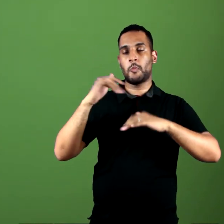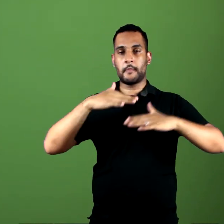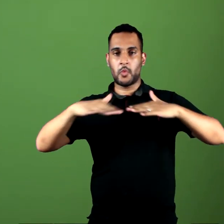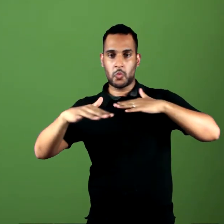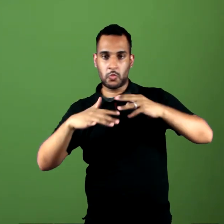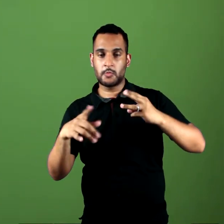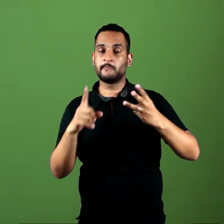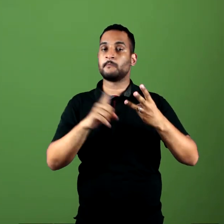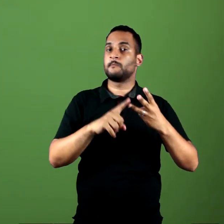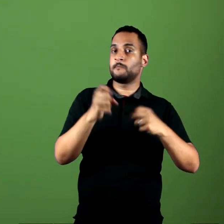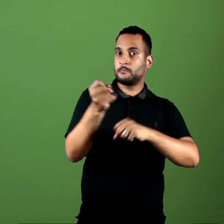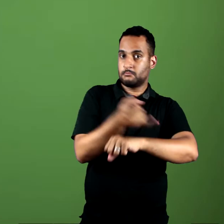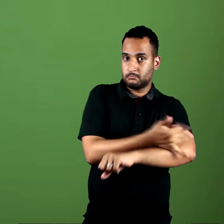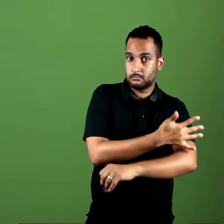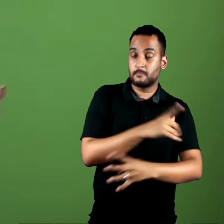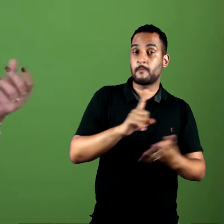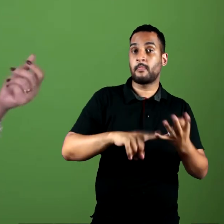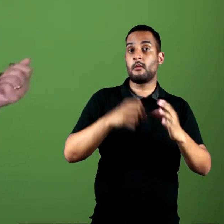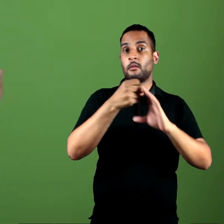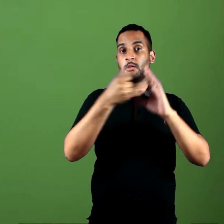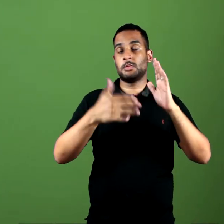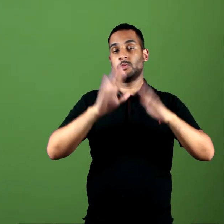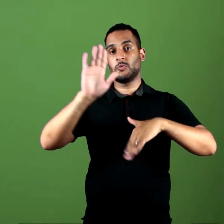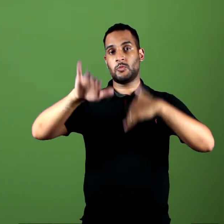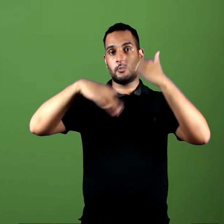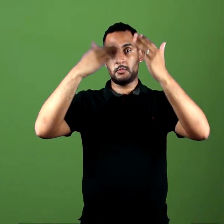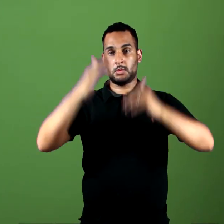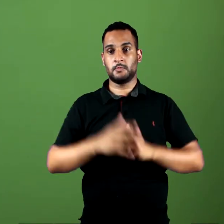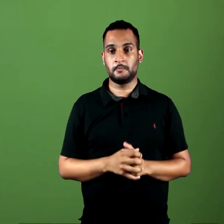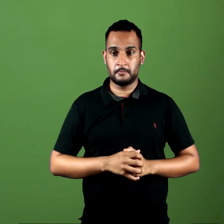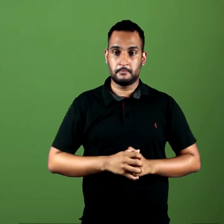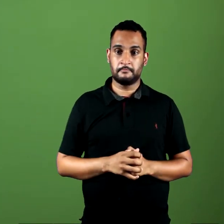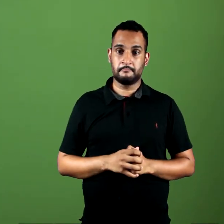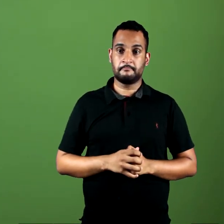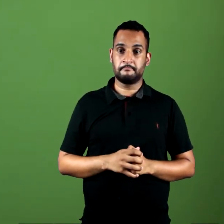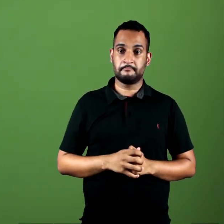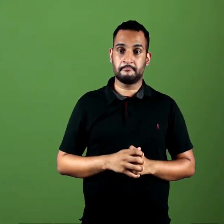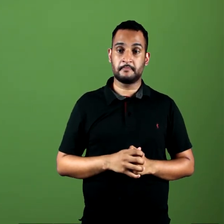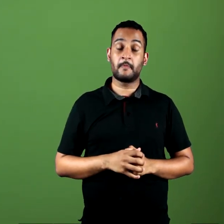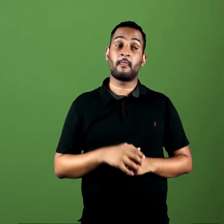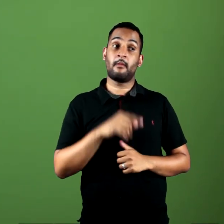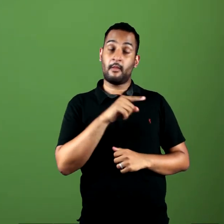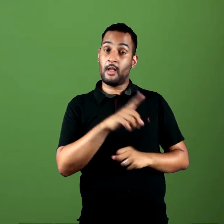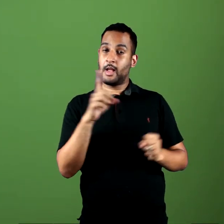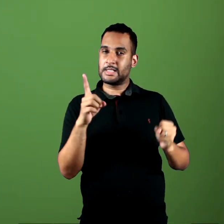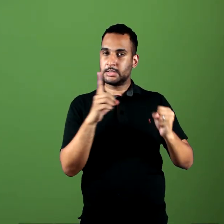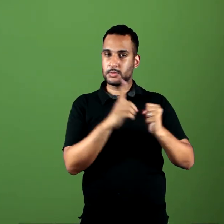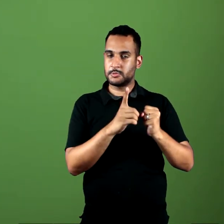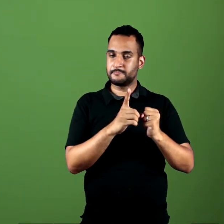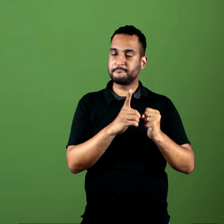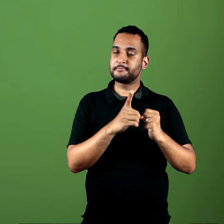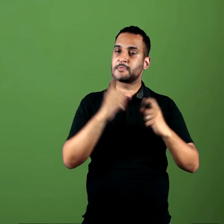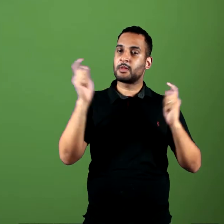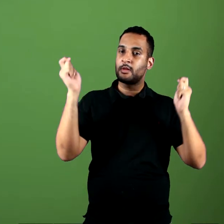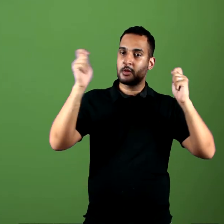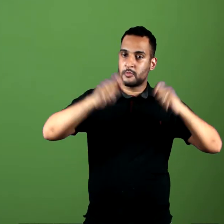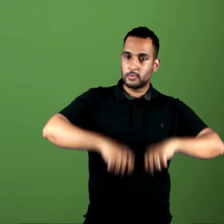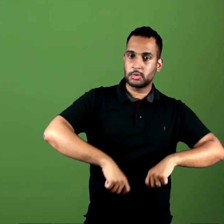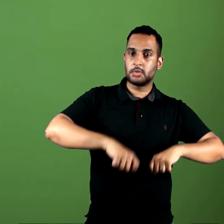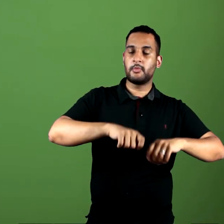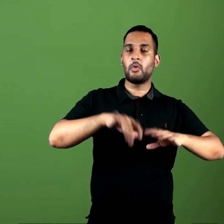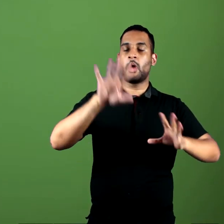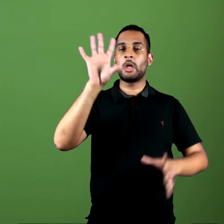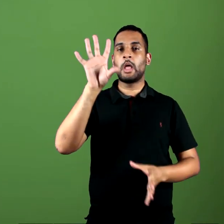afetivas e aspectos do desenvolvimento cronológico. Essa assincronia pode ser